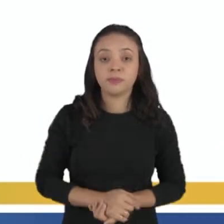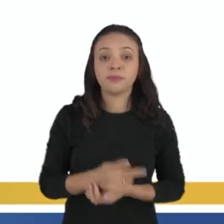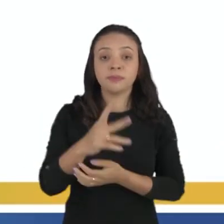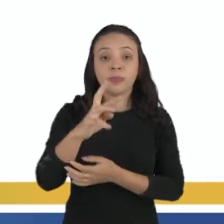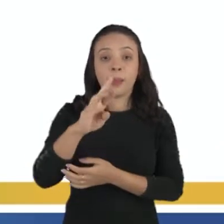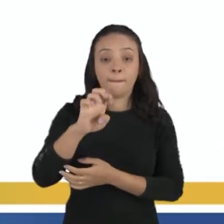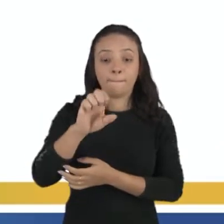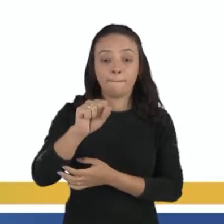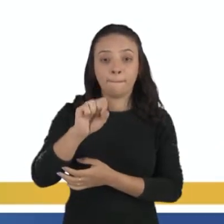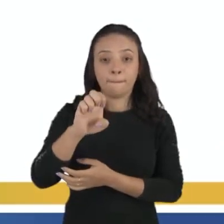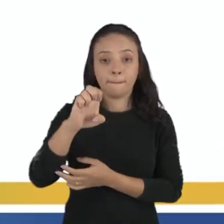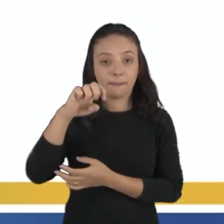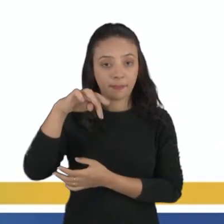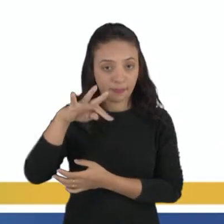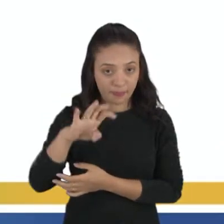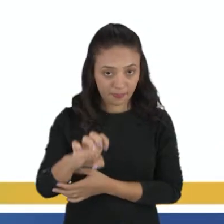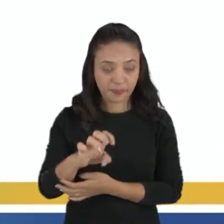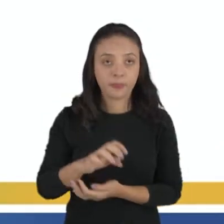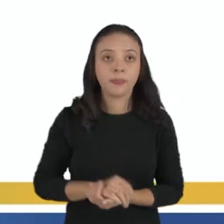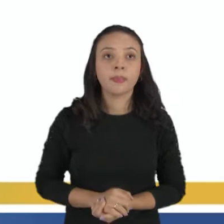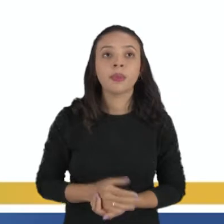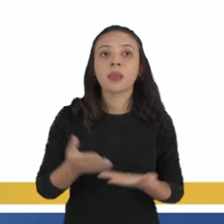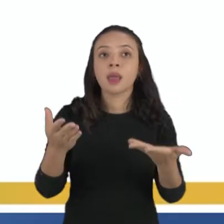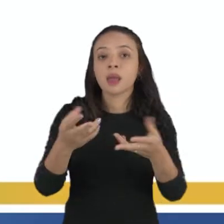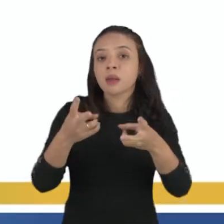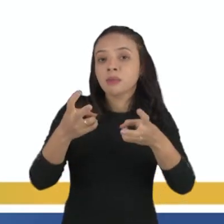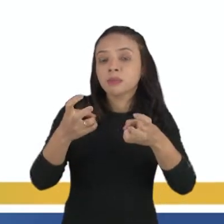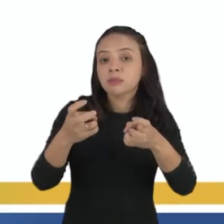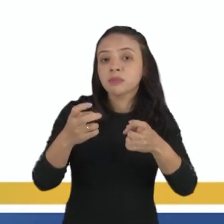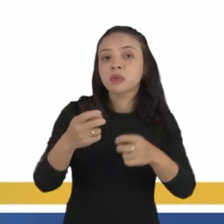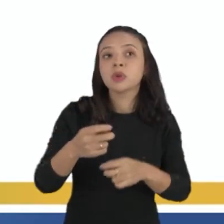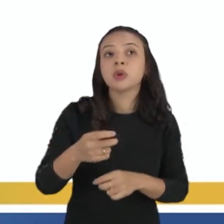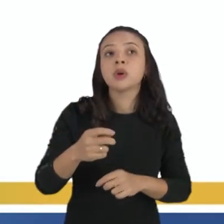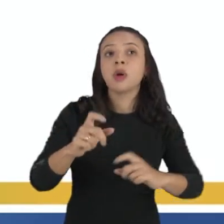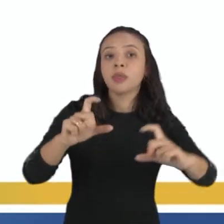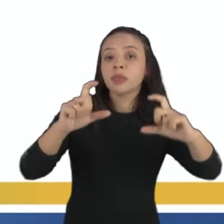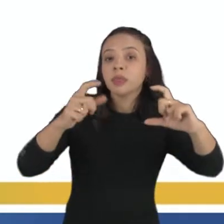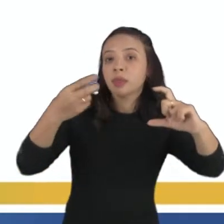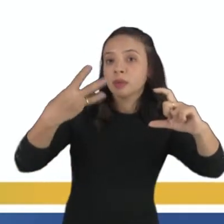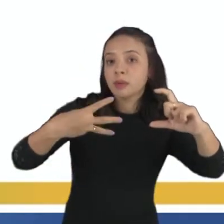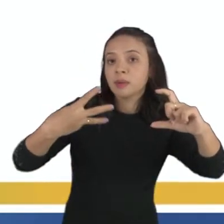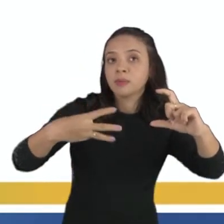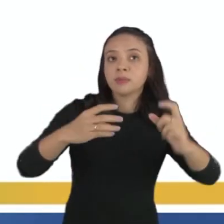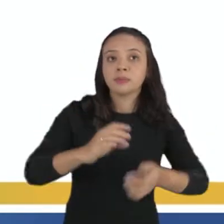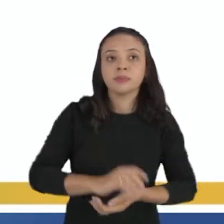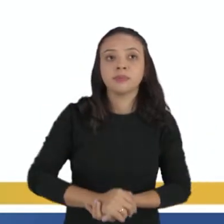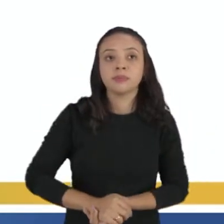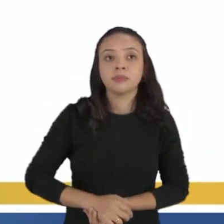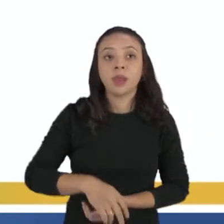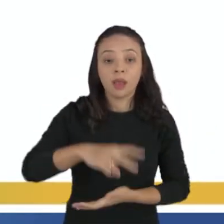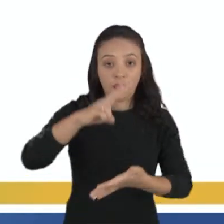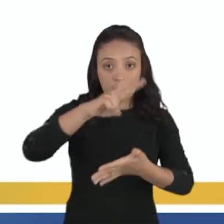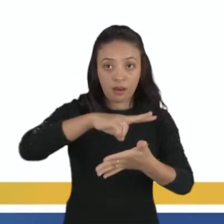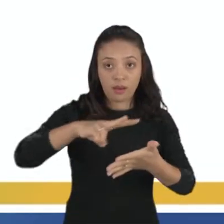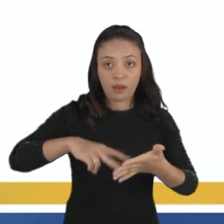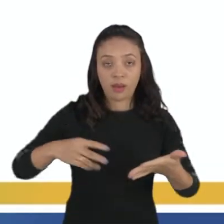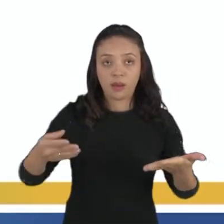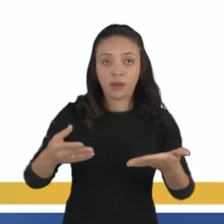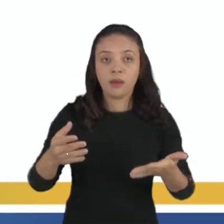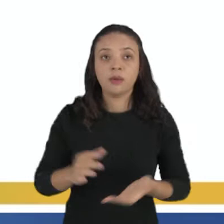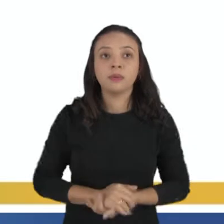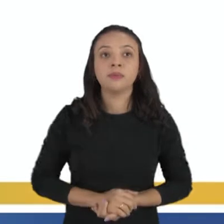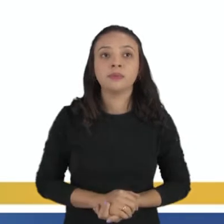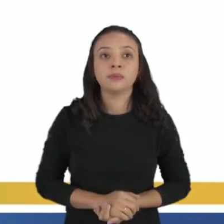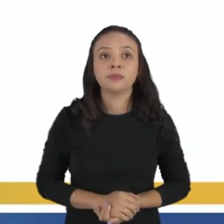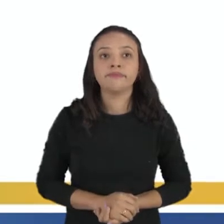verbal presente. Agora vamos analisar uma fala do terceiro quadro. Leiam comigo, no último